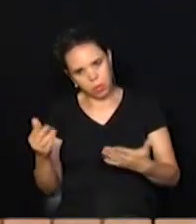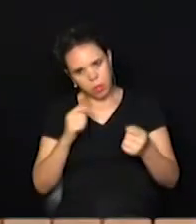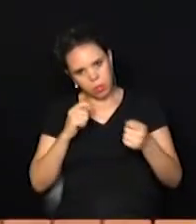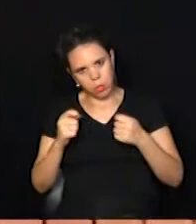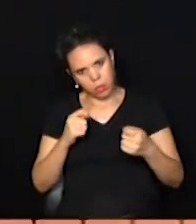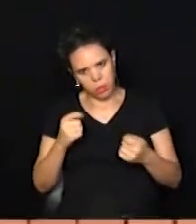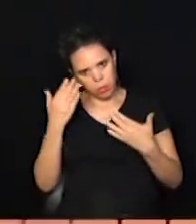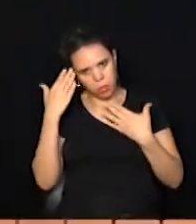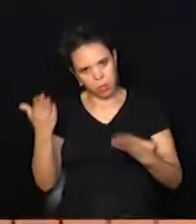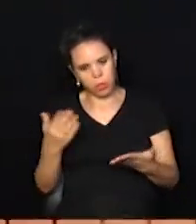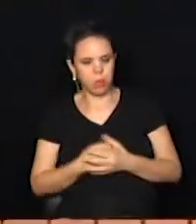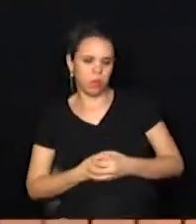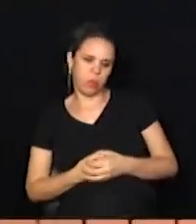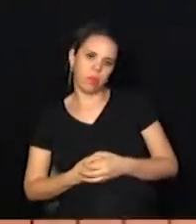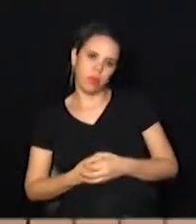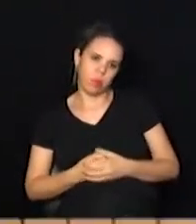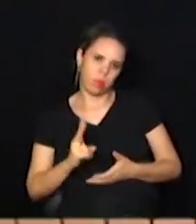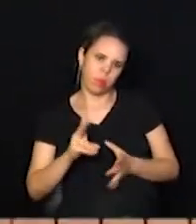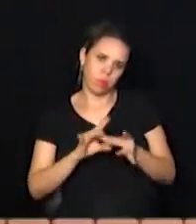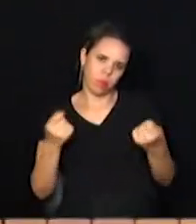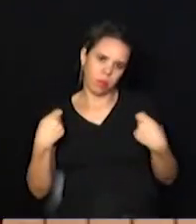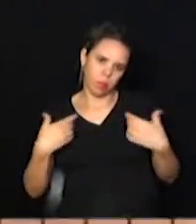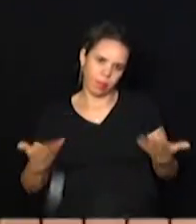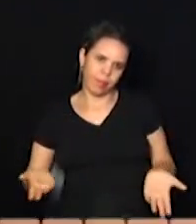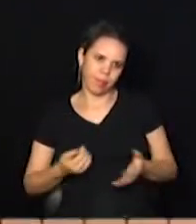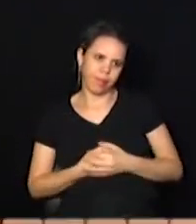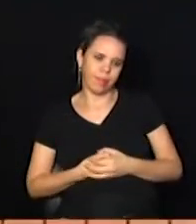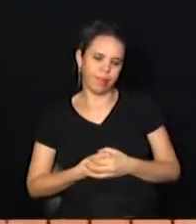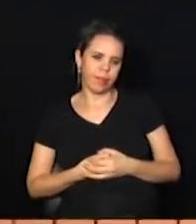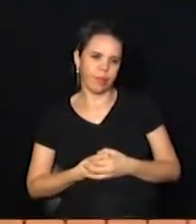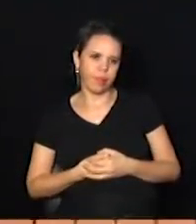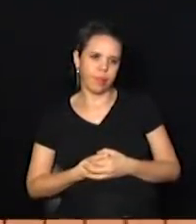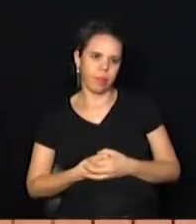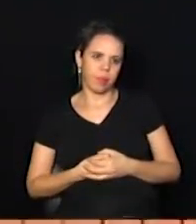entrevista. Muitíssimo obrigada. Sempre que precisarem, eu estou aqui.